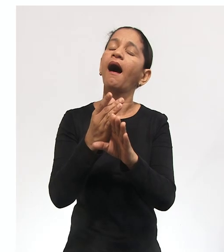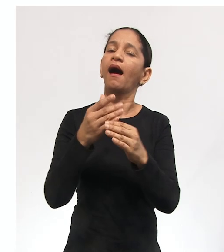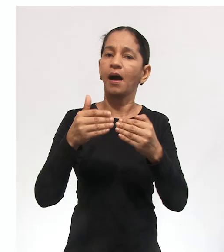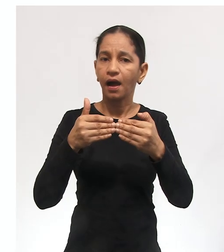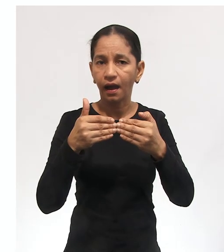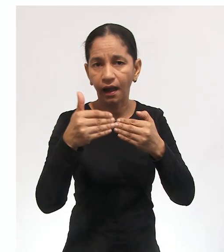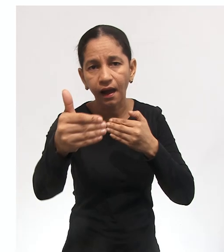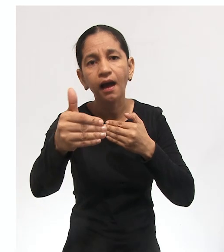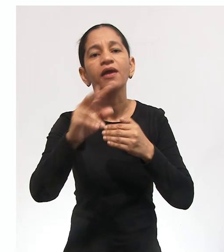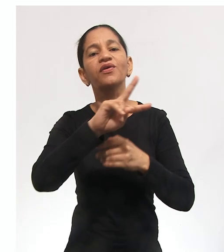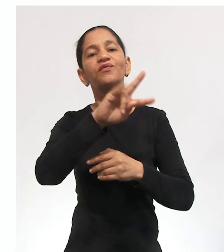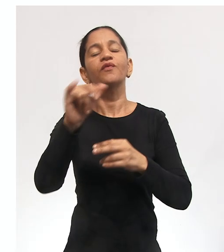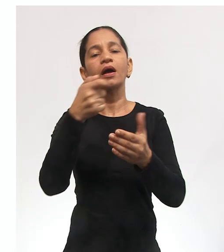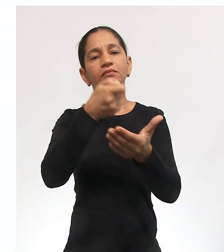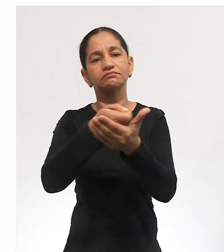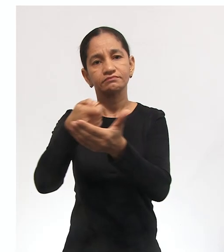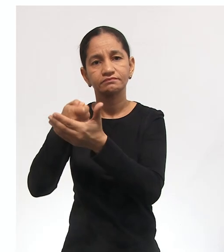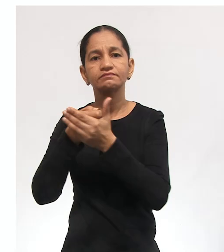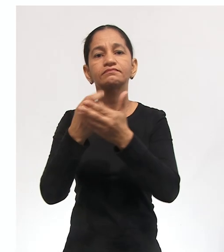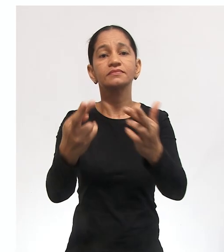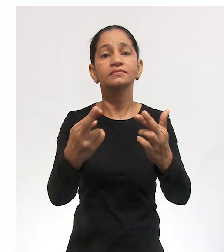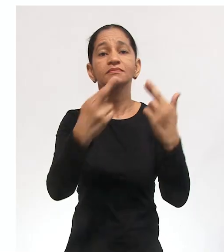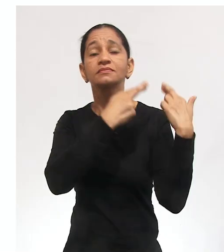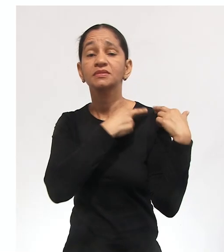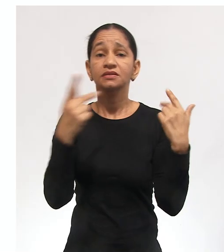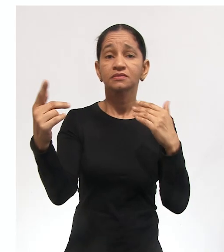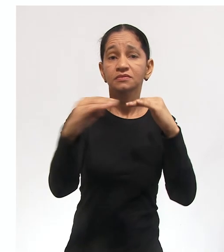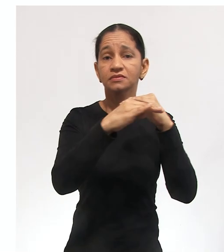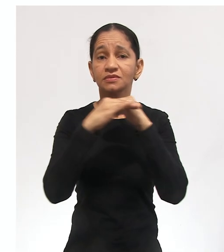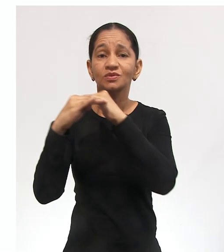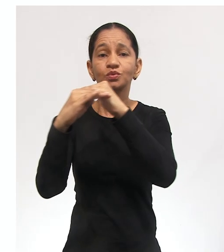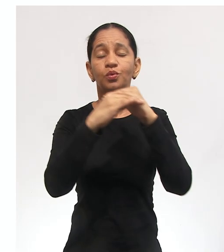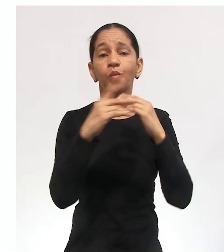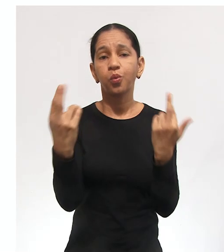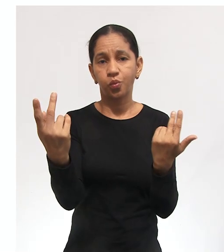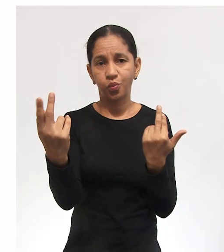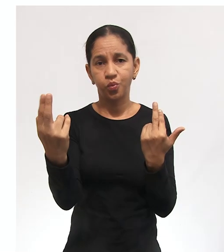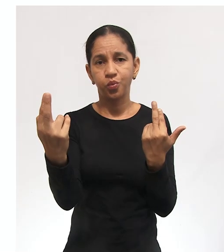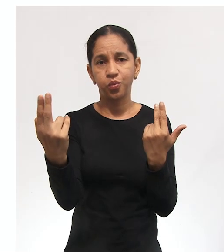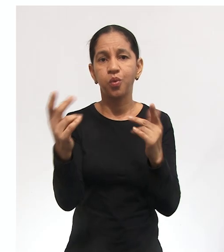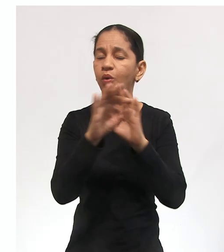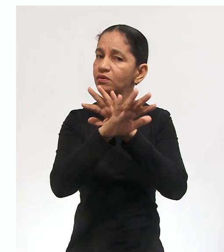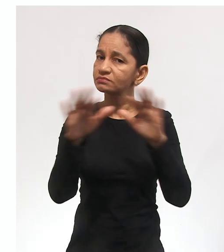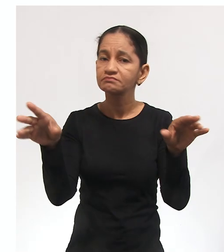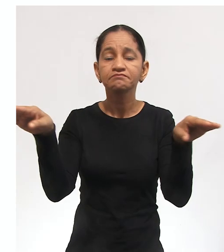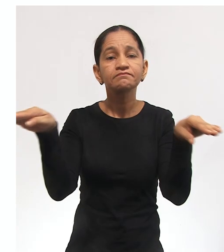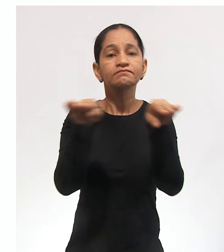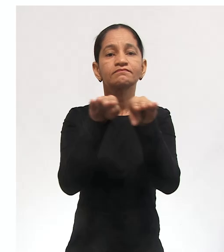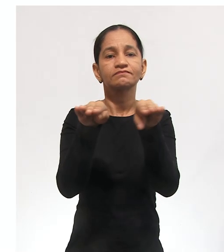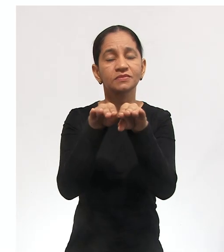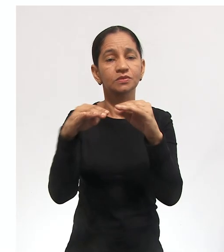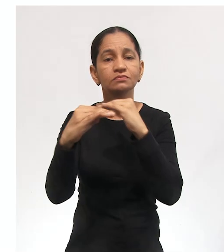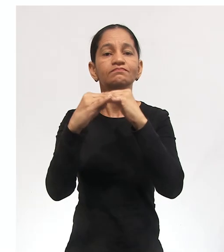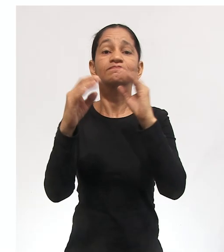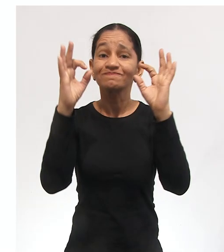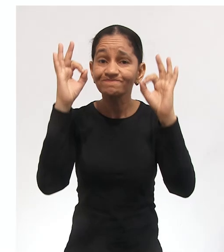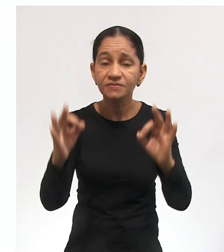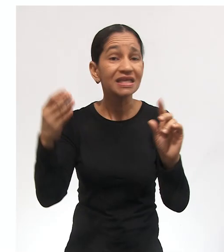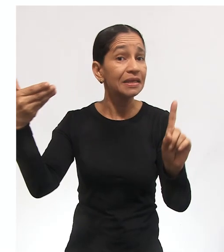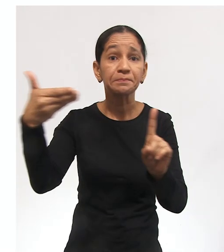a sociedade sucessora responderão solidariamente, responderão de forma